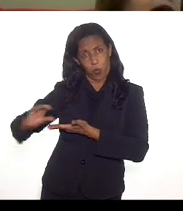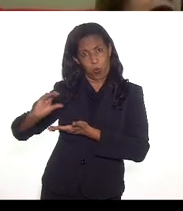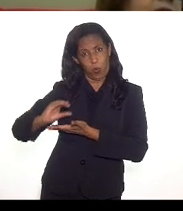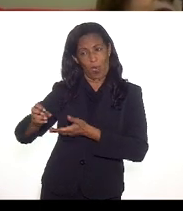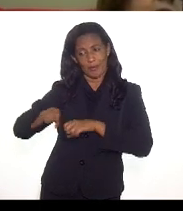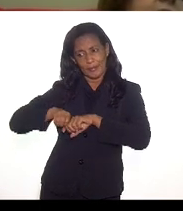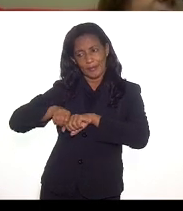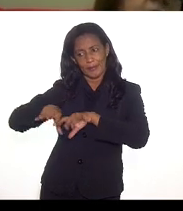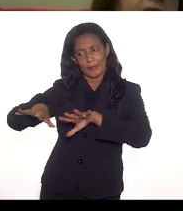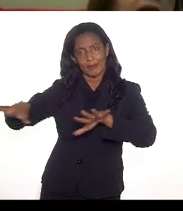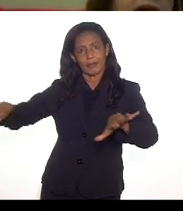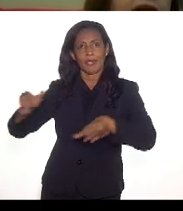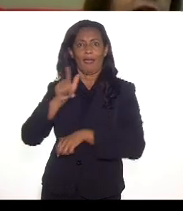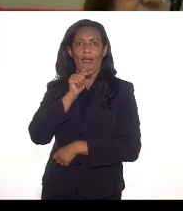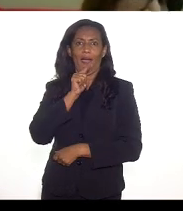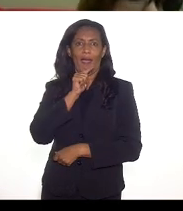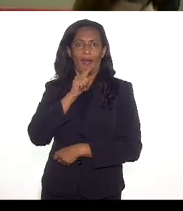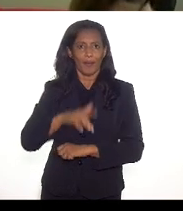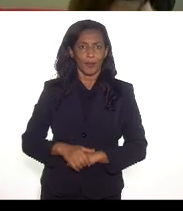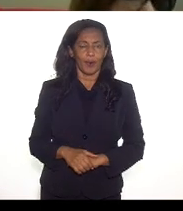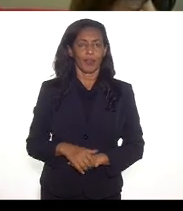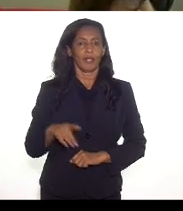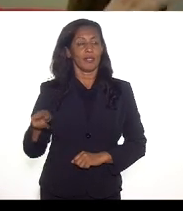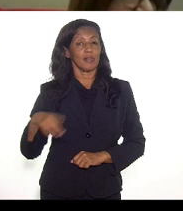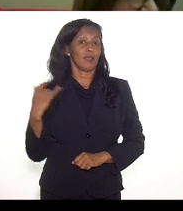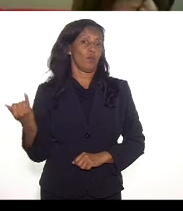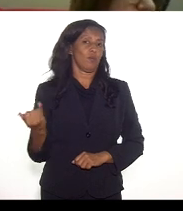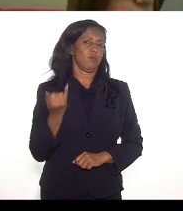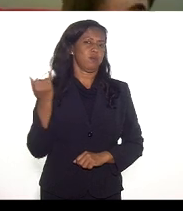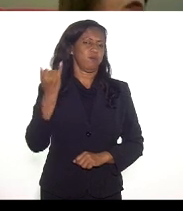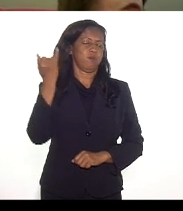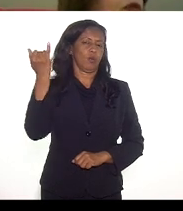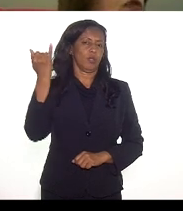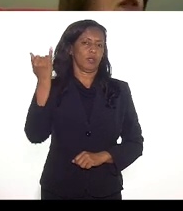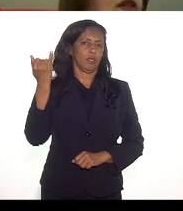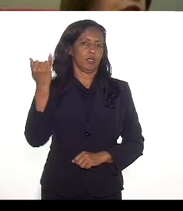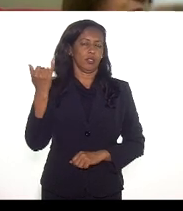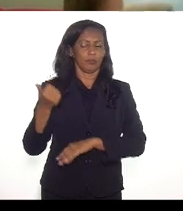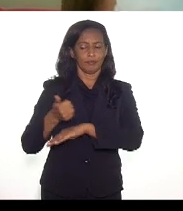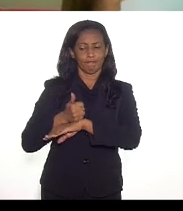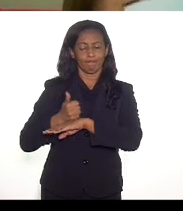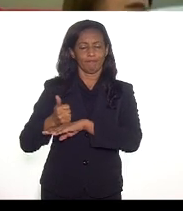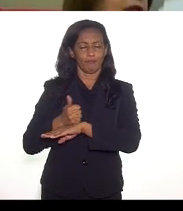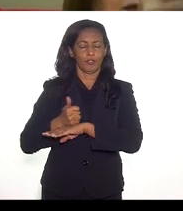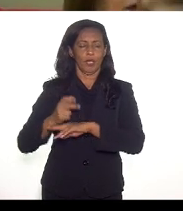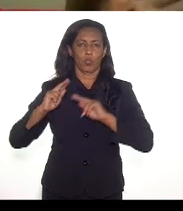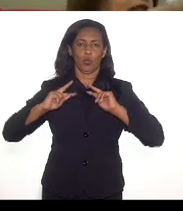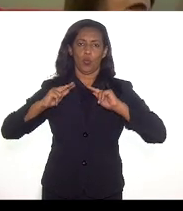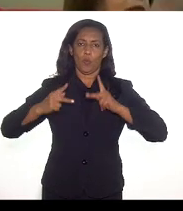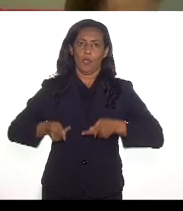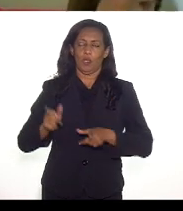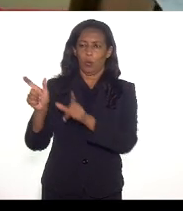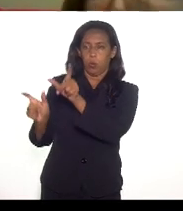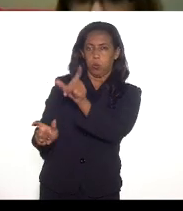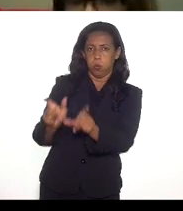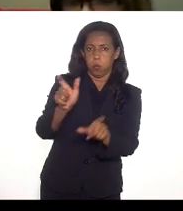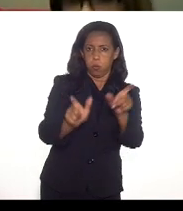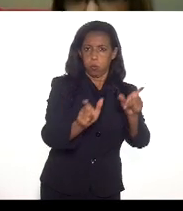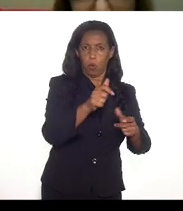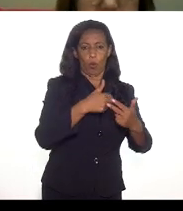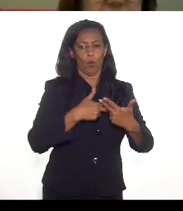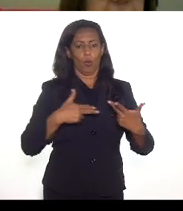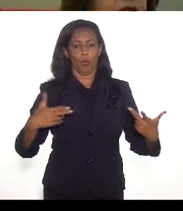na distribuição de água, que são elementos essenciais para a dignidade da pessoa humana, coisa que a SEDAI não